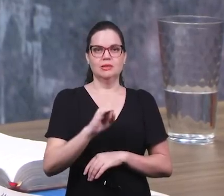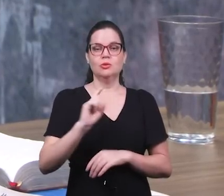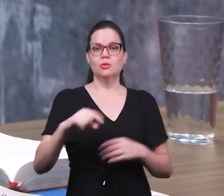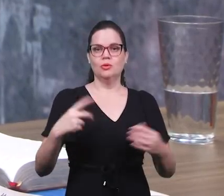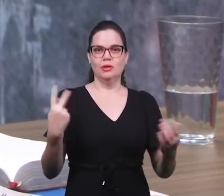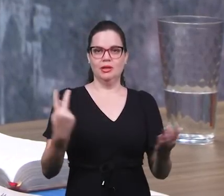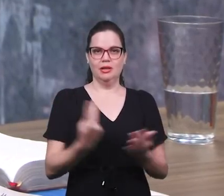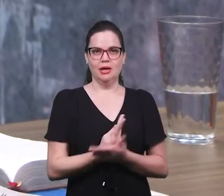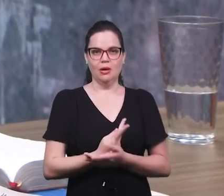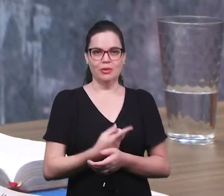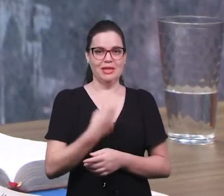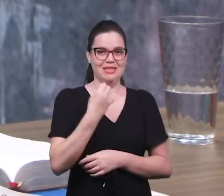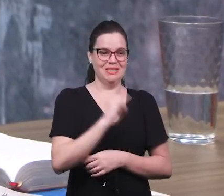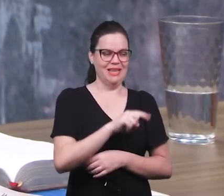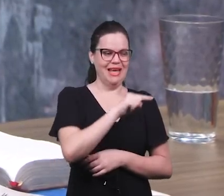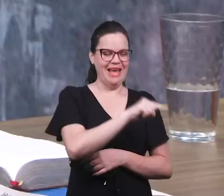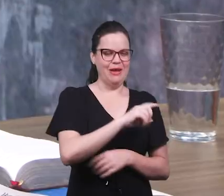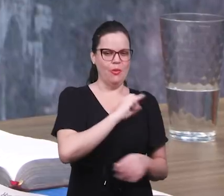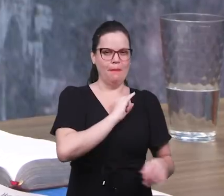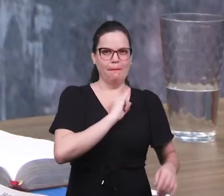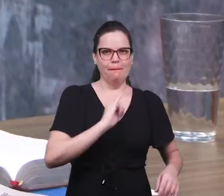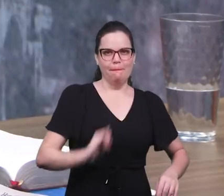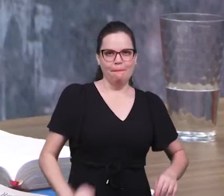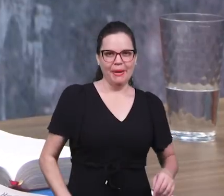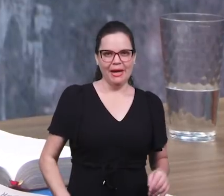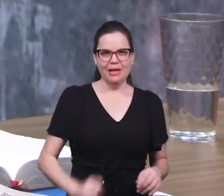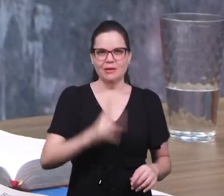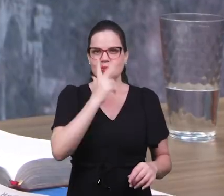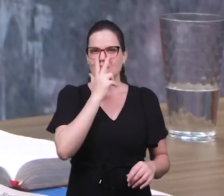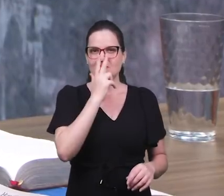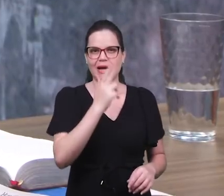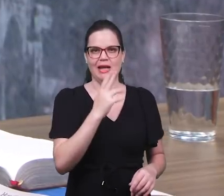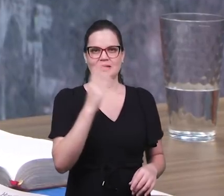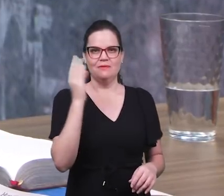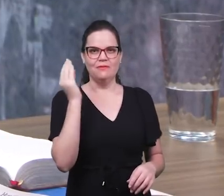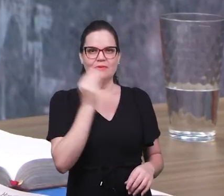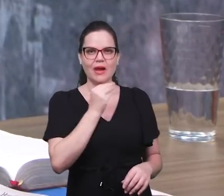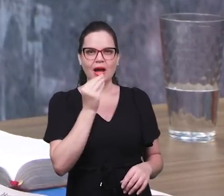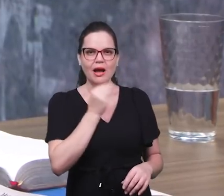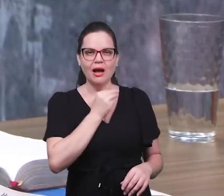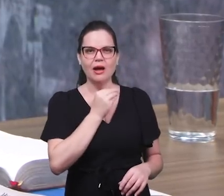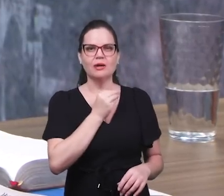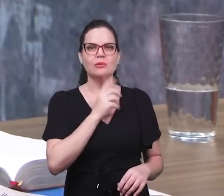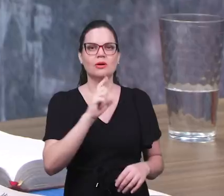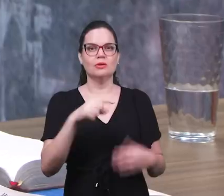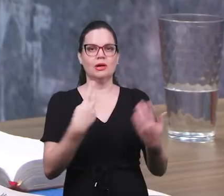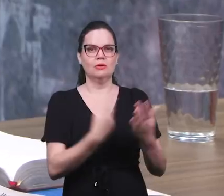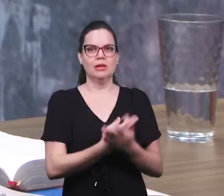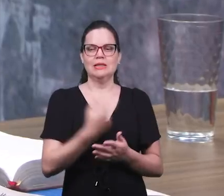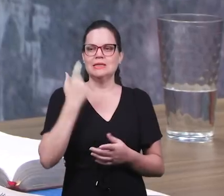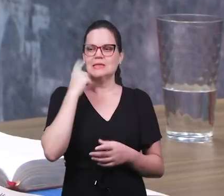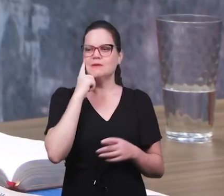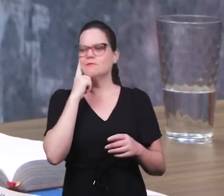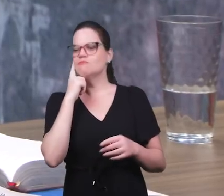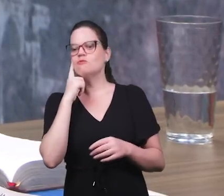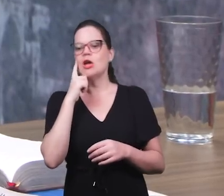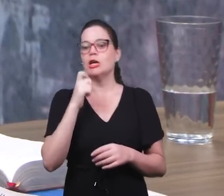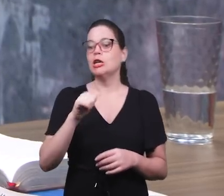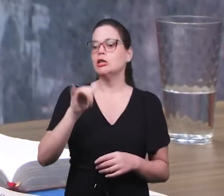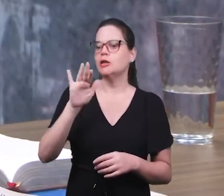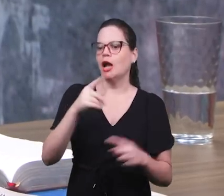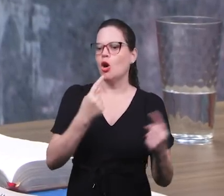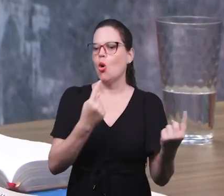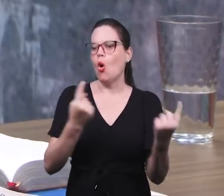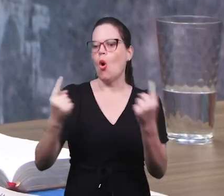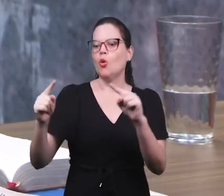um inimigo externo para você unir o povo em torno, né, de combater esse inimigo externo. Então a questão